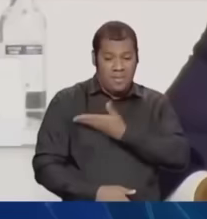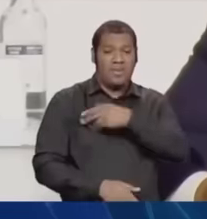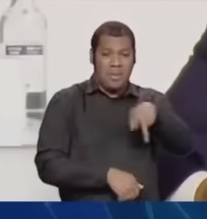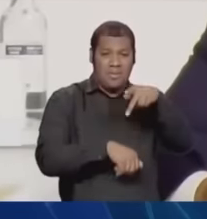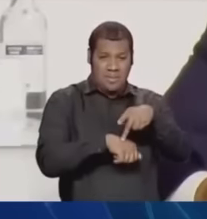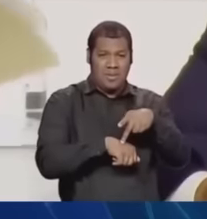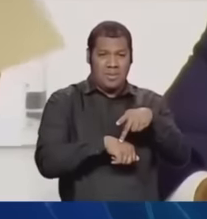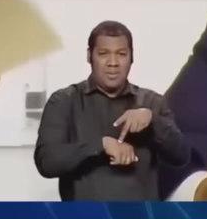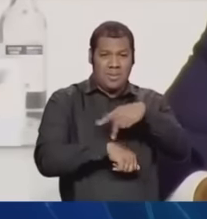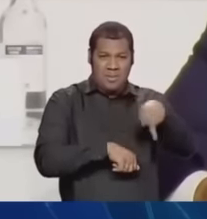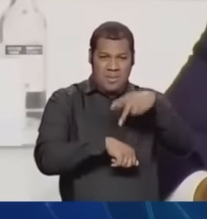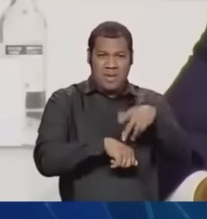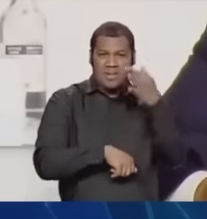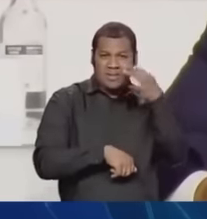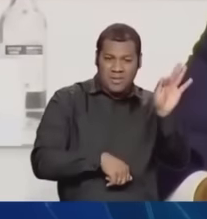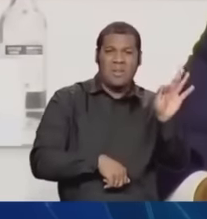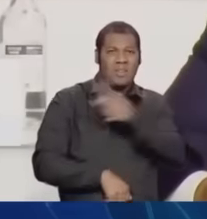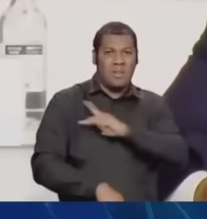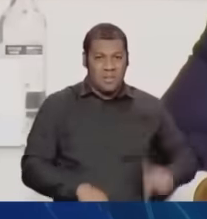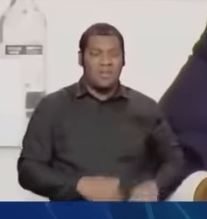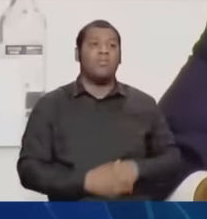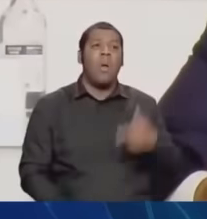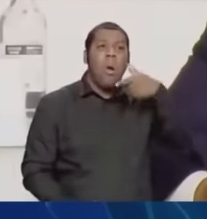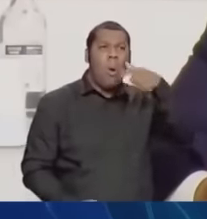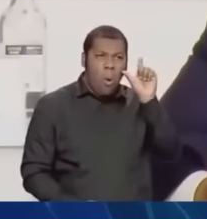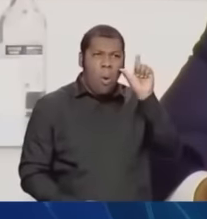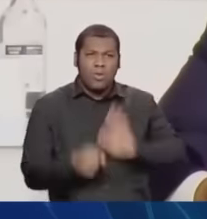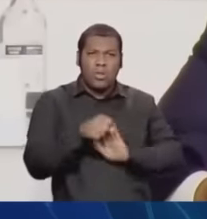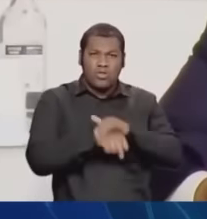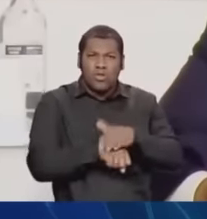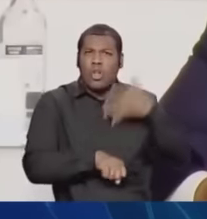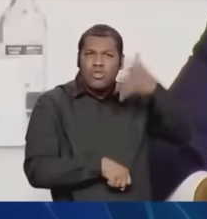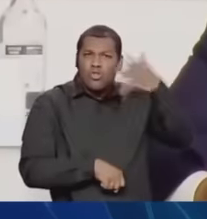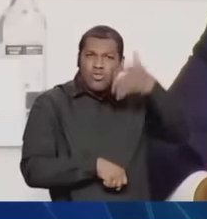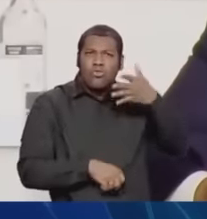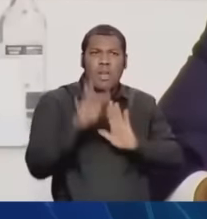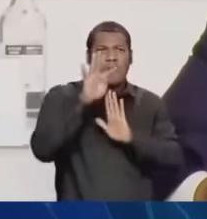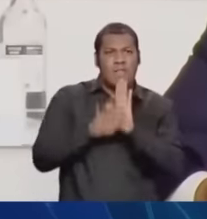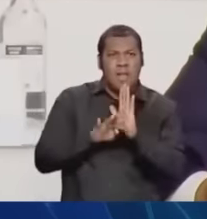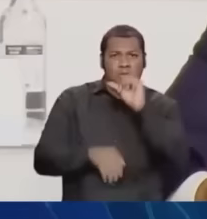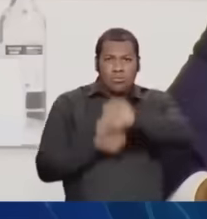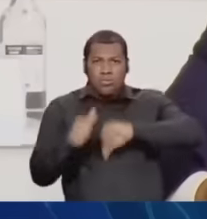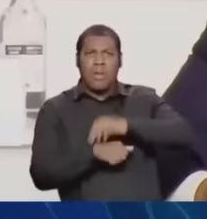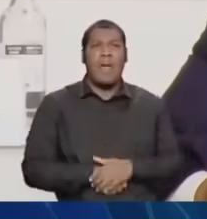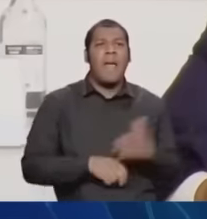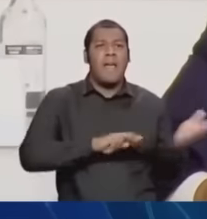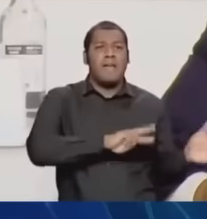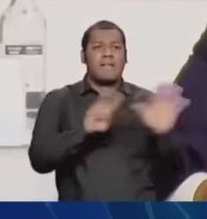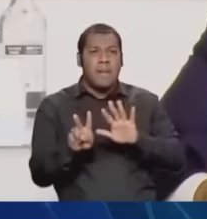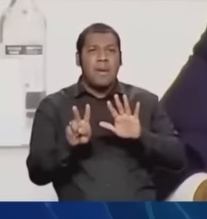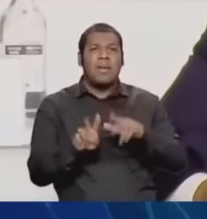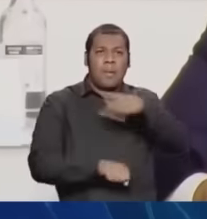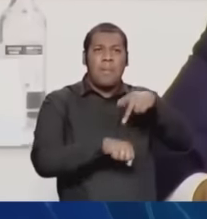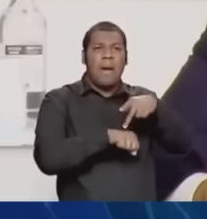Desde ontem à noite eu tenho mudado o meu discurso. Eu passei a semana na Itália e preparando um discurso, mas